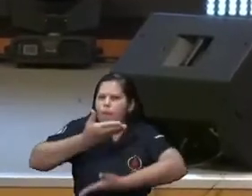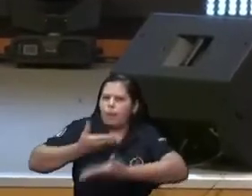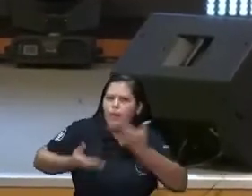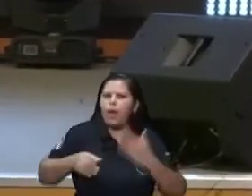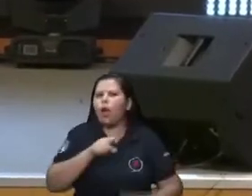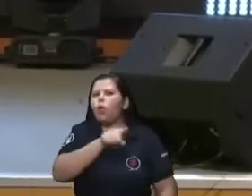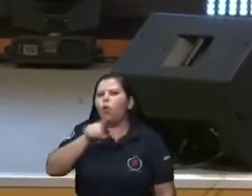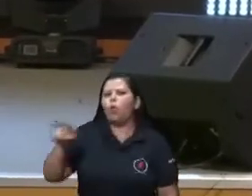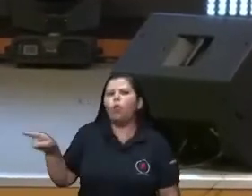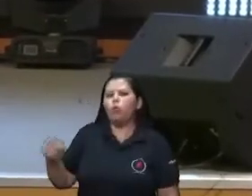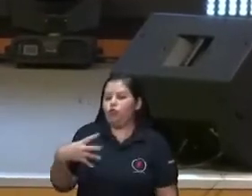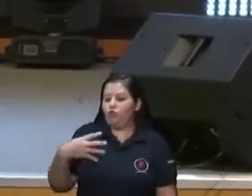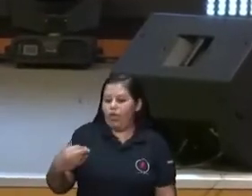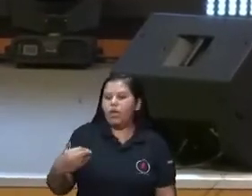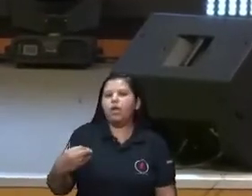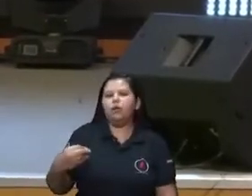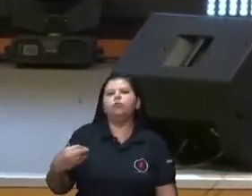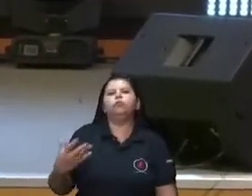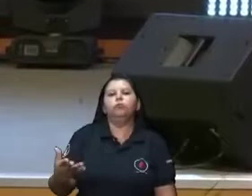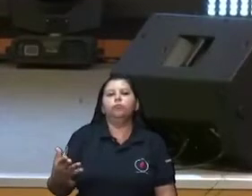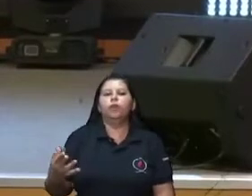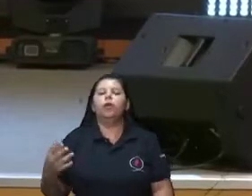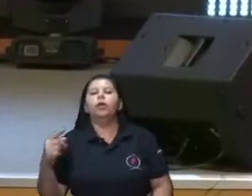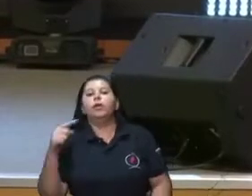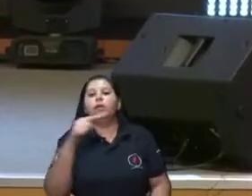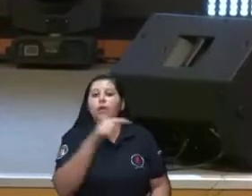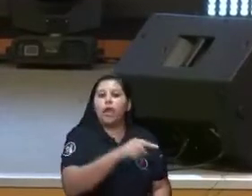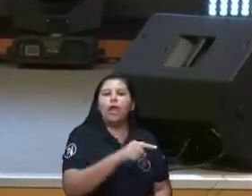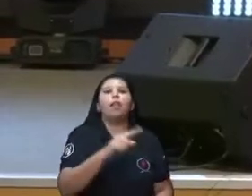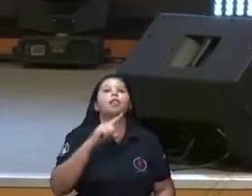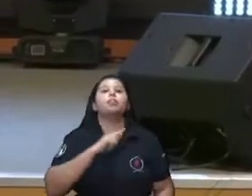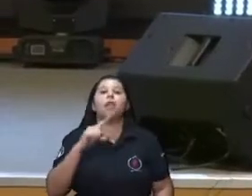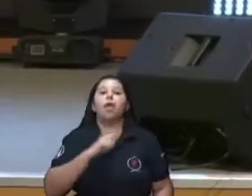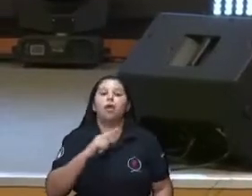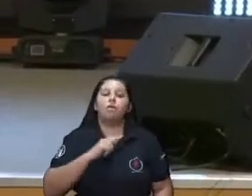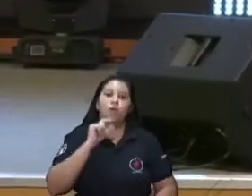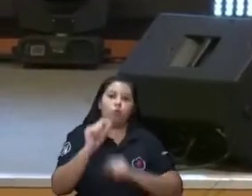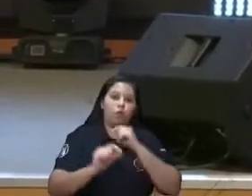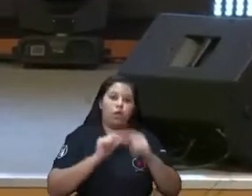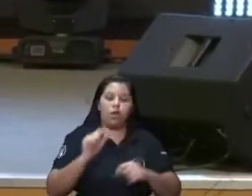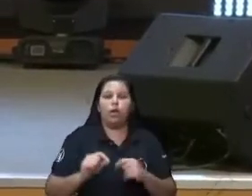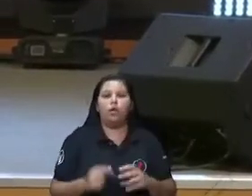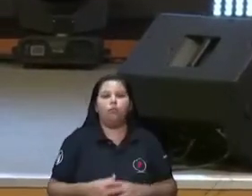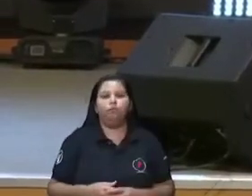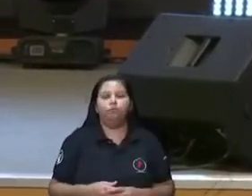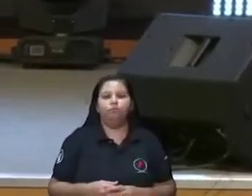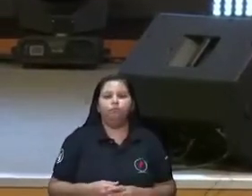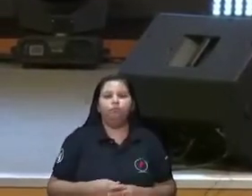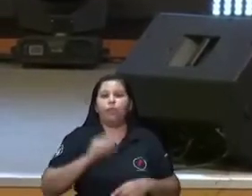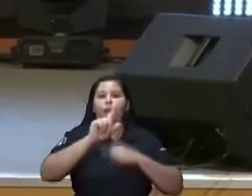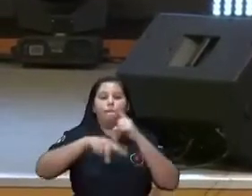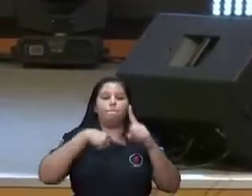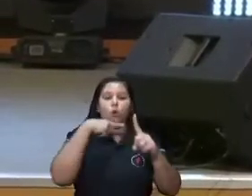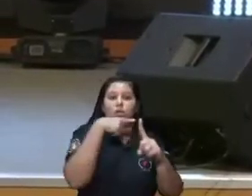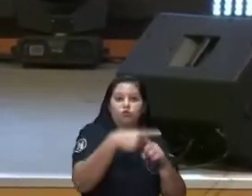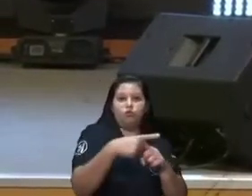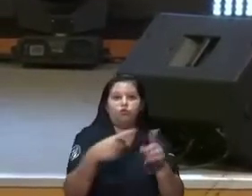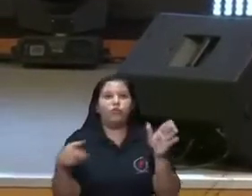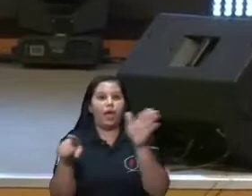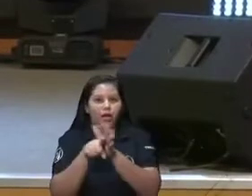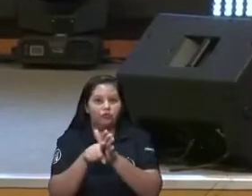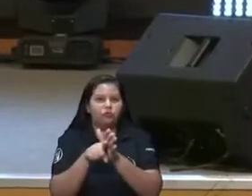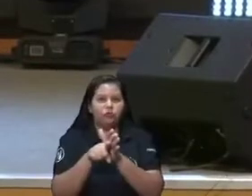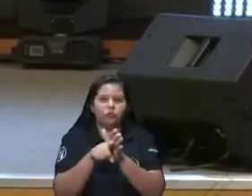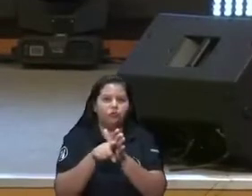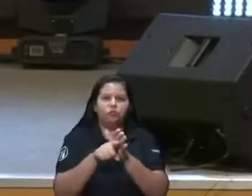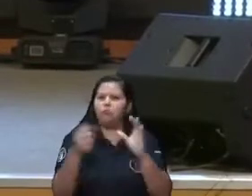e ele foi afetado pelo comportamento positivo e negativo de cada um